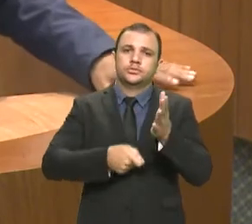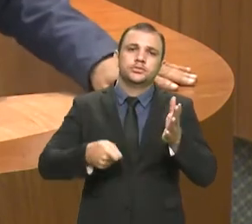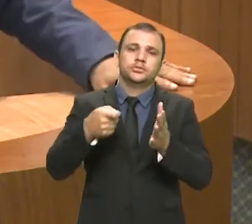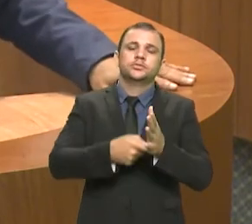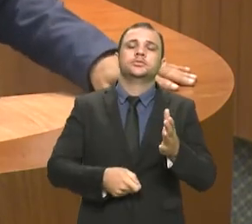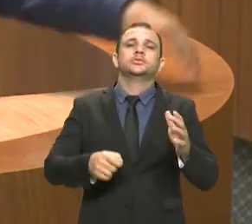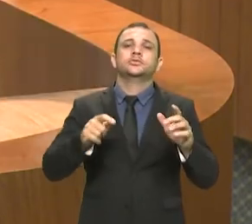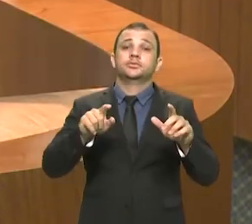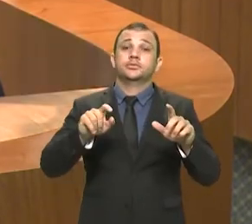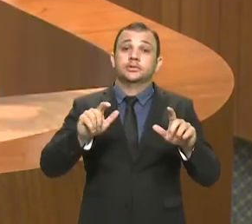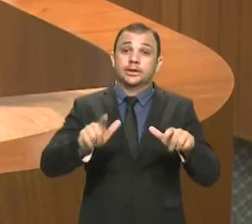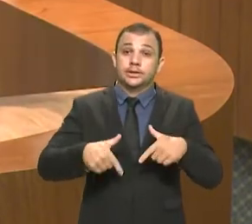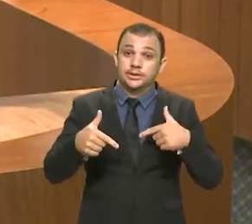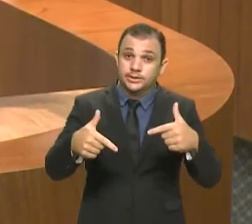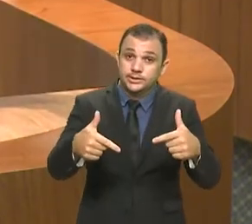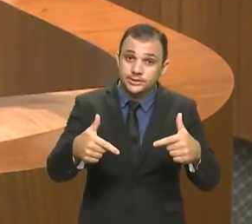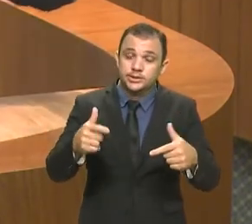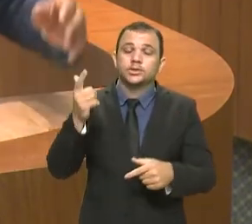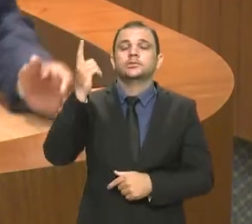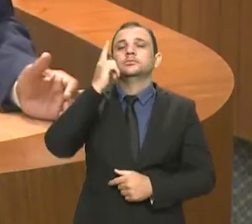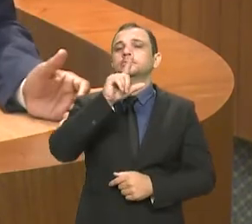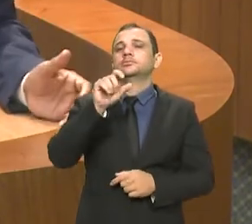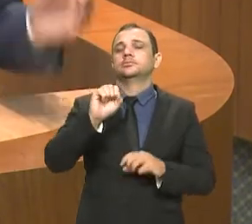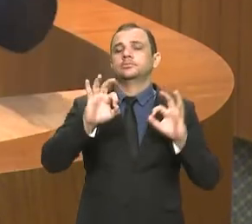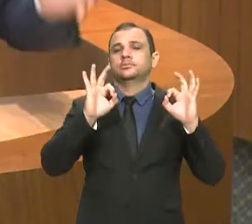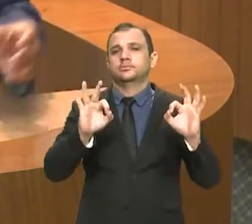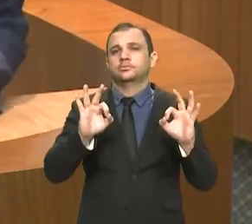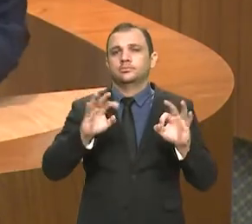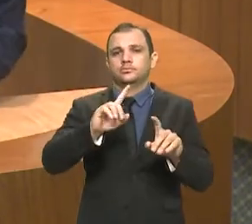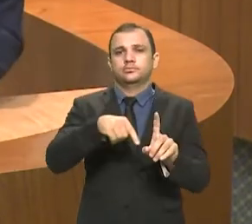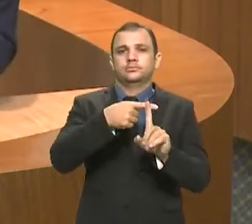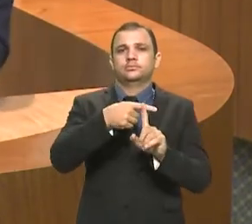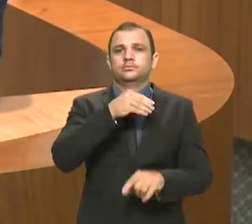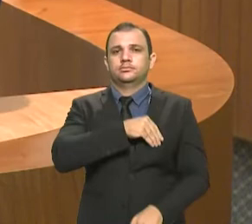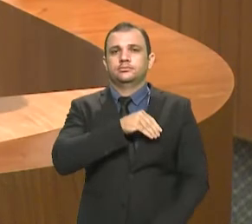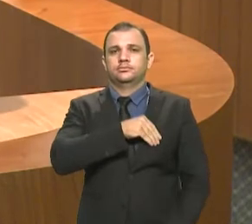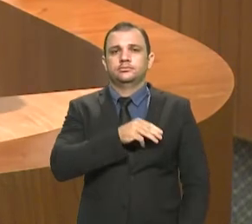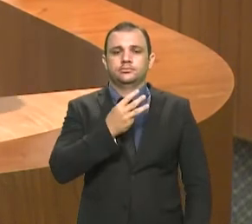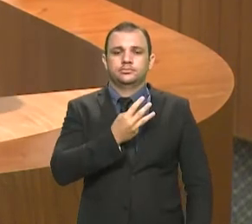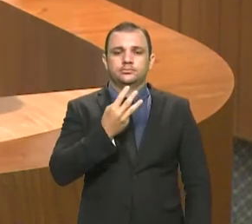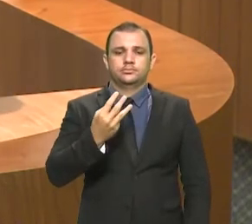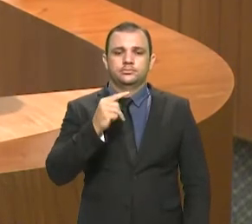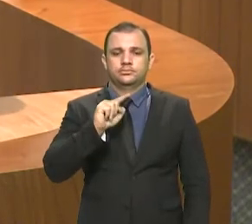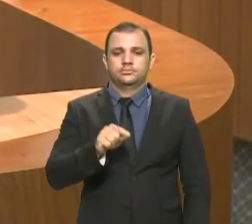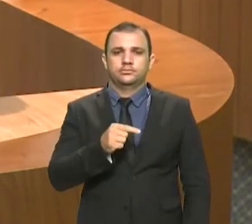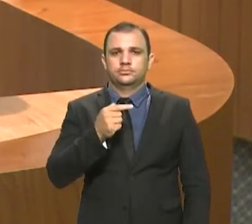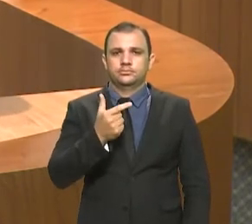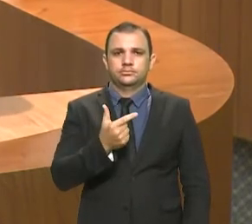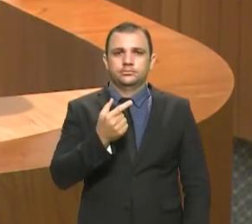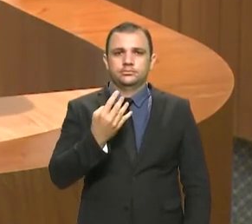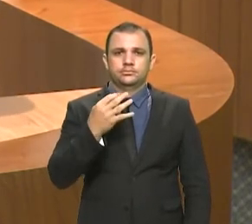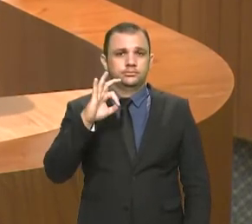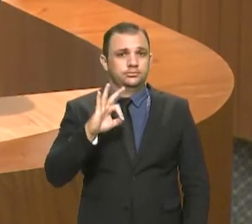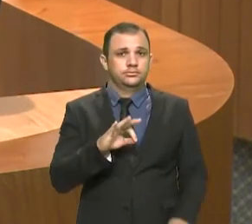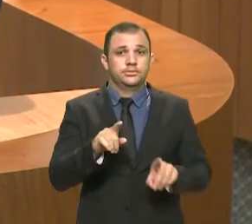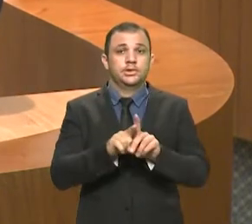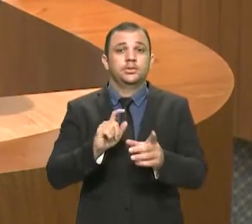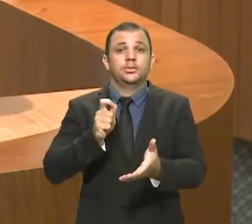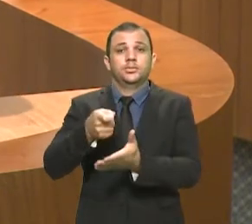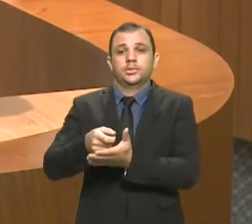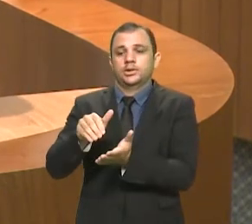com certeza, será vitoriosa pelo reajuste de 33,24% e também do pagamento do rateio do